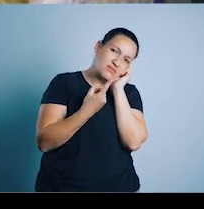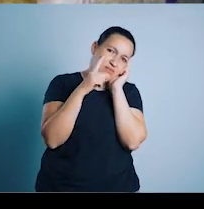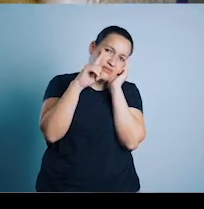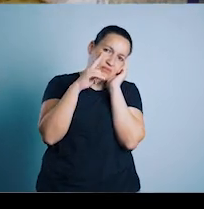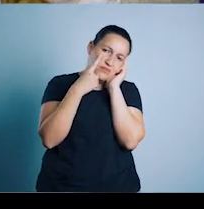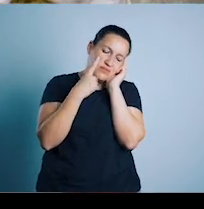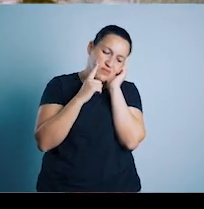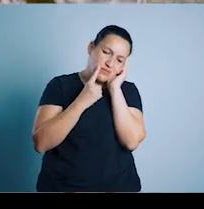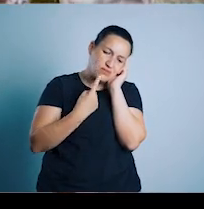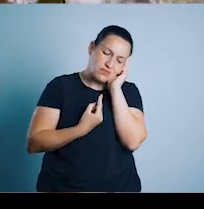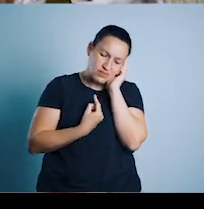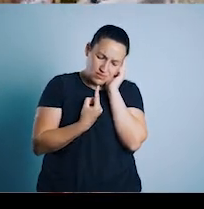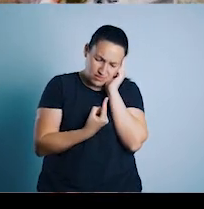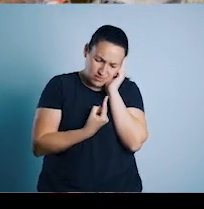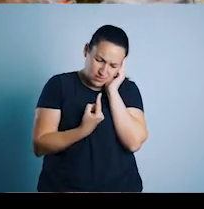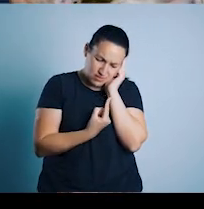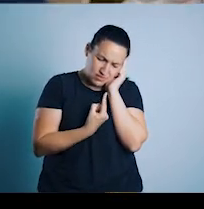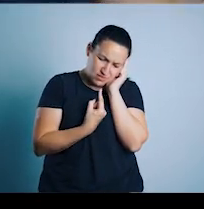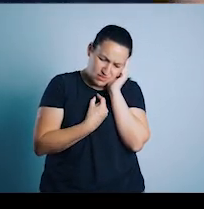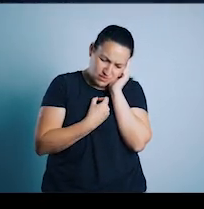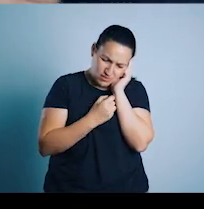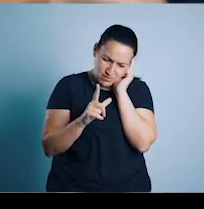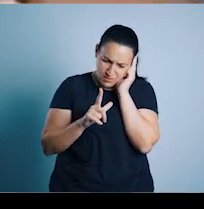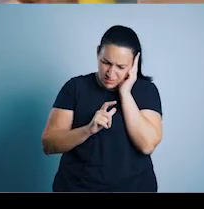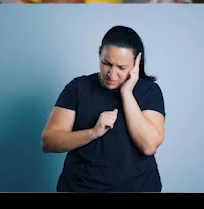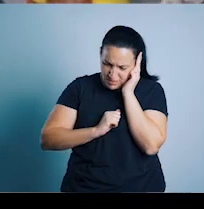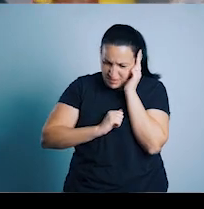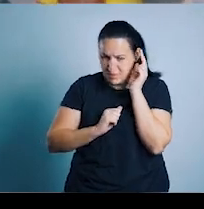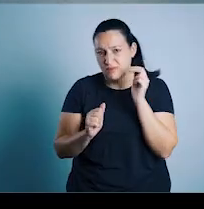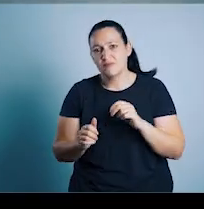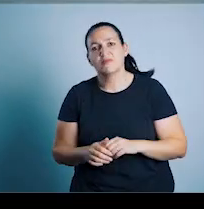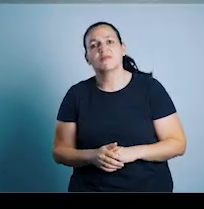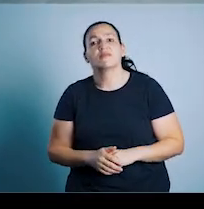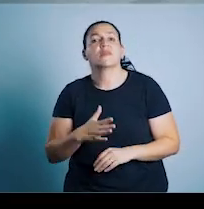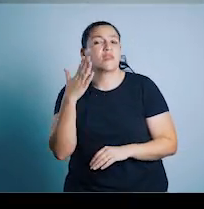só escuta a nossa solidão.